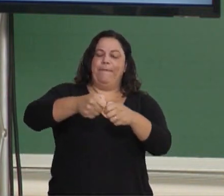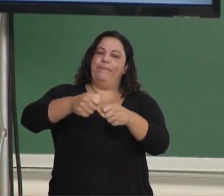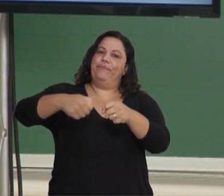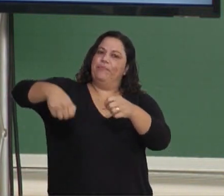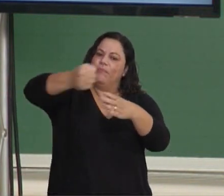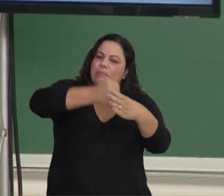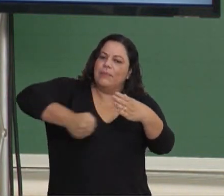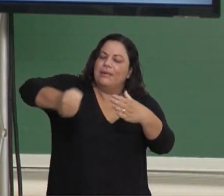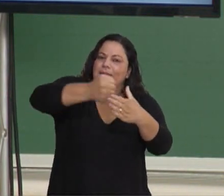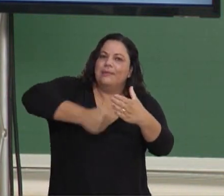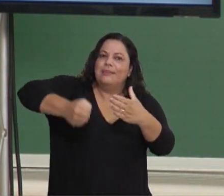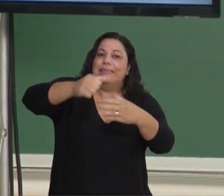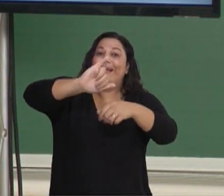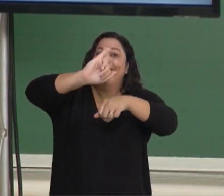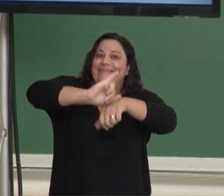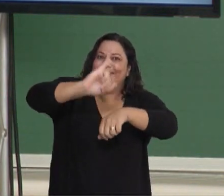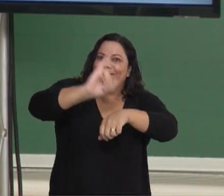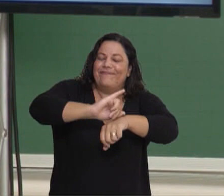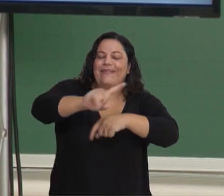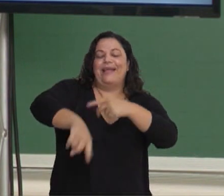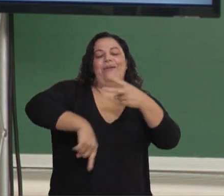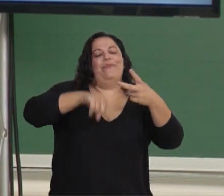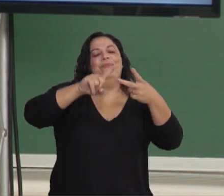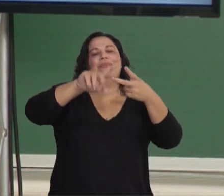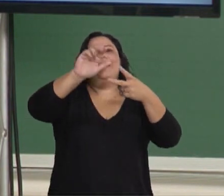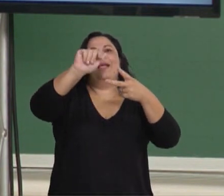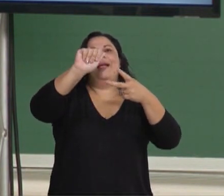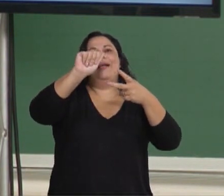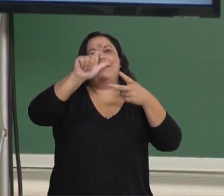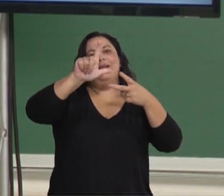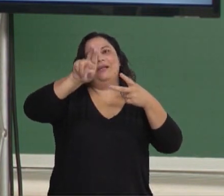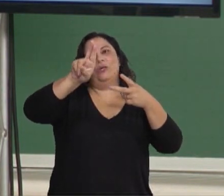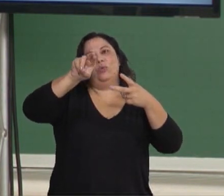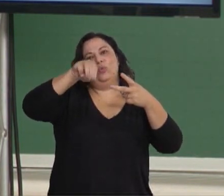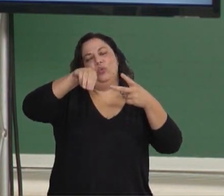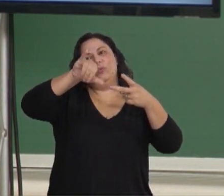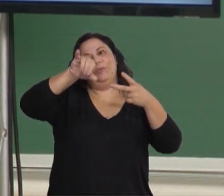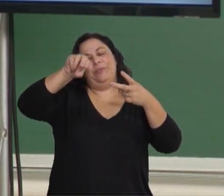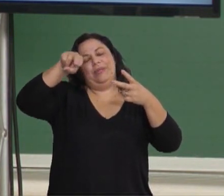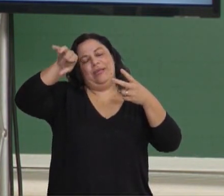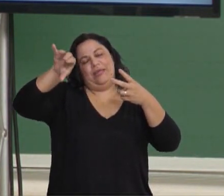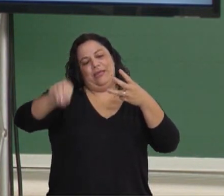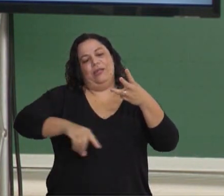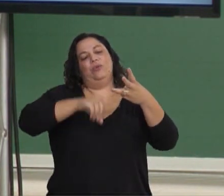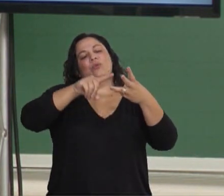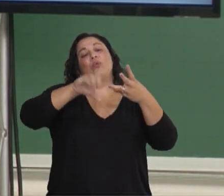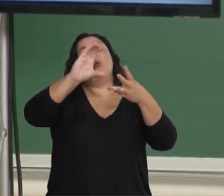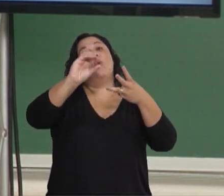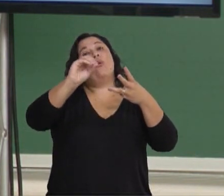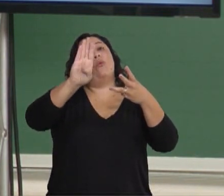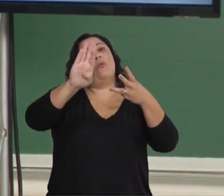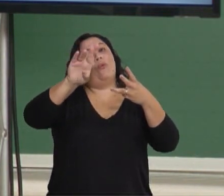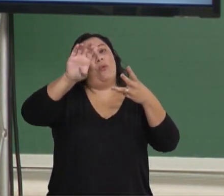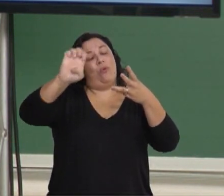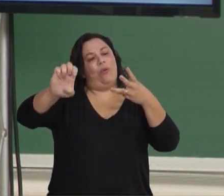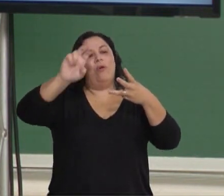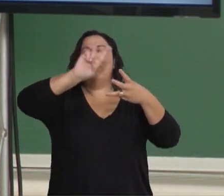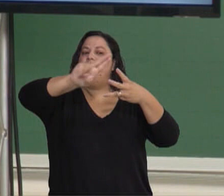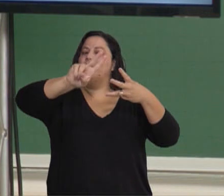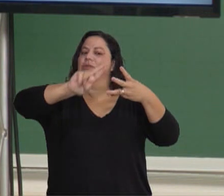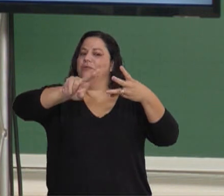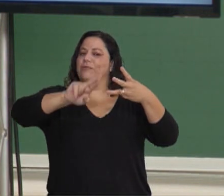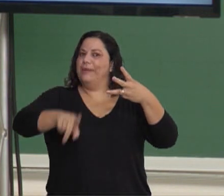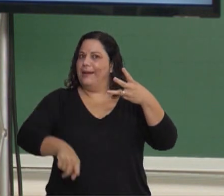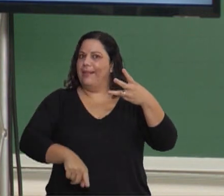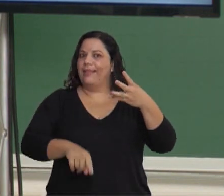de cobre, então ela vai estar trabalhando com essa transferência de maneira veloz, diferente da madeira,